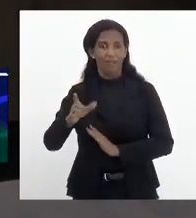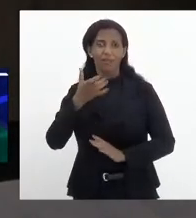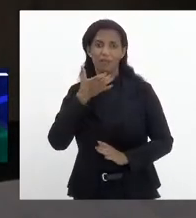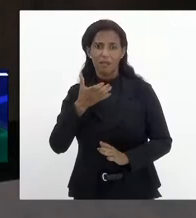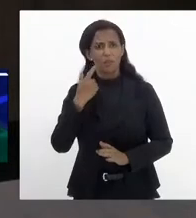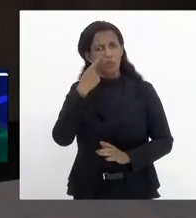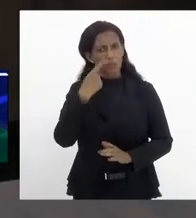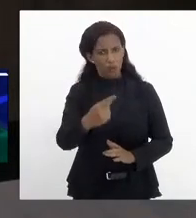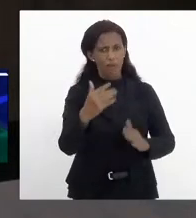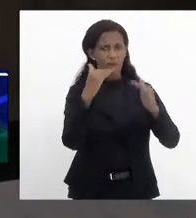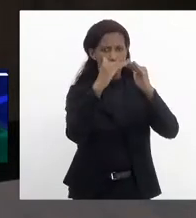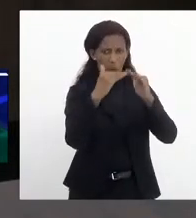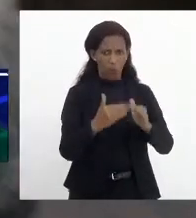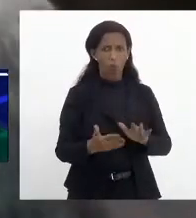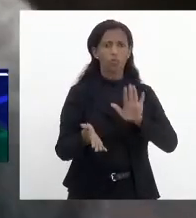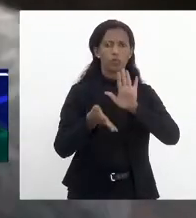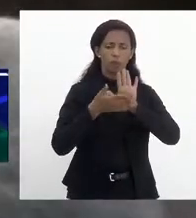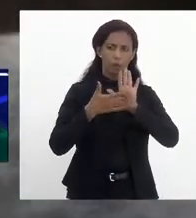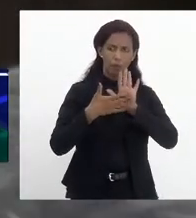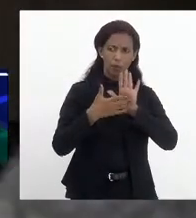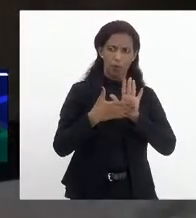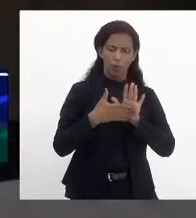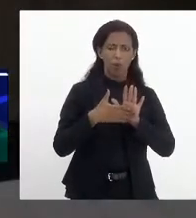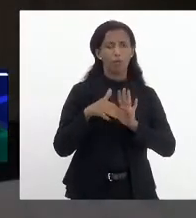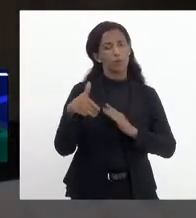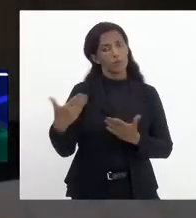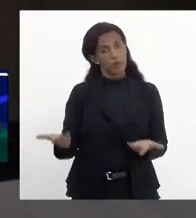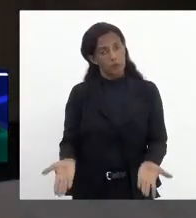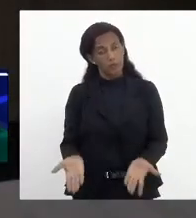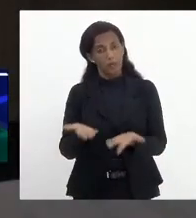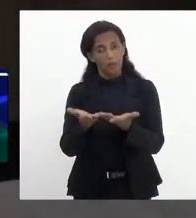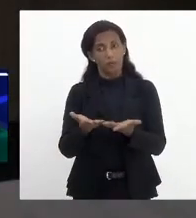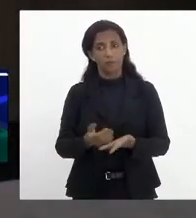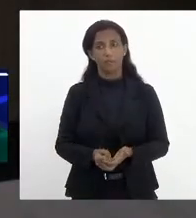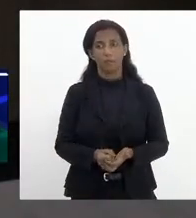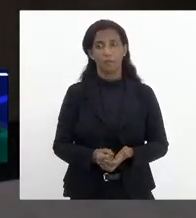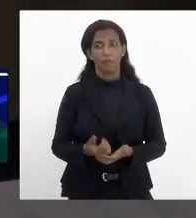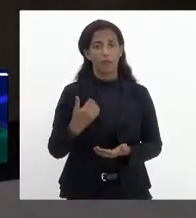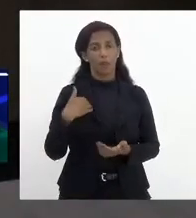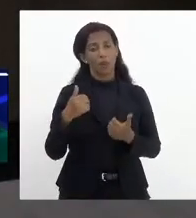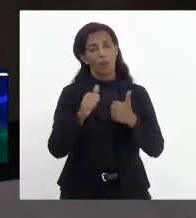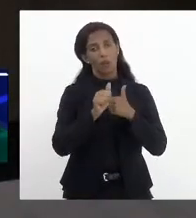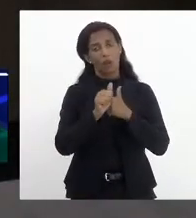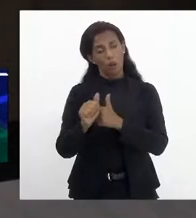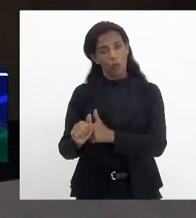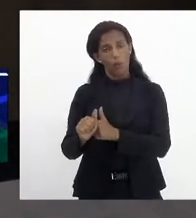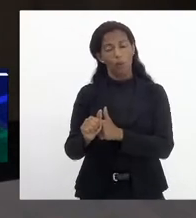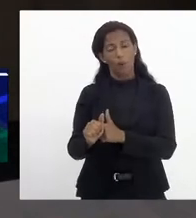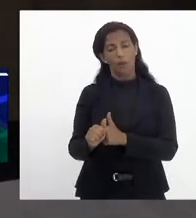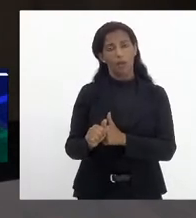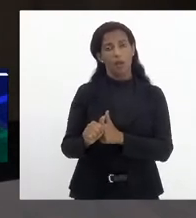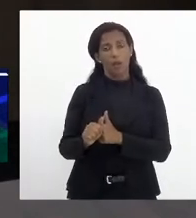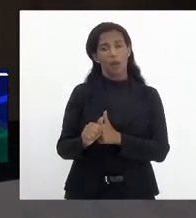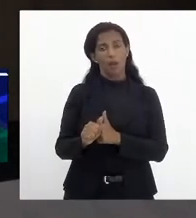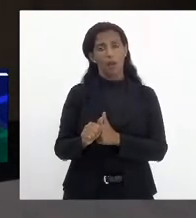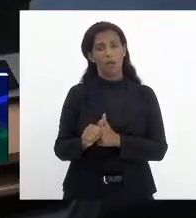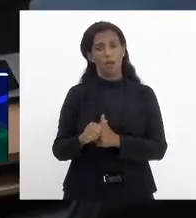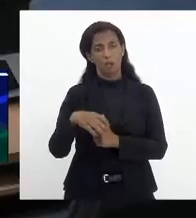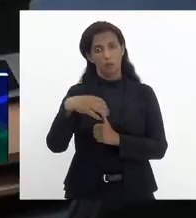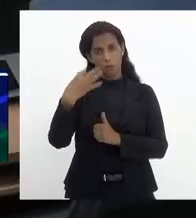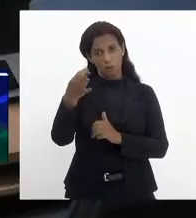acordo que Vossa Excelência está propondo, e, nesse caso, eu quero acompanhar o acordo estabelecido por Vossa Excelência.